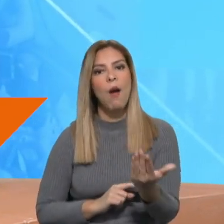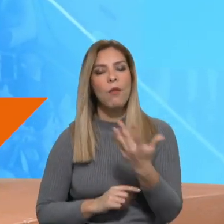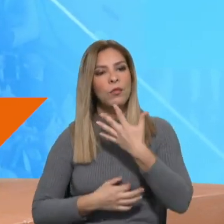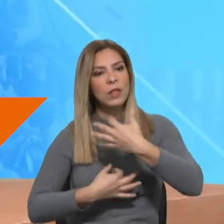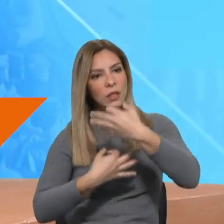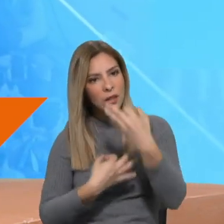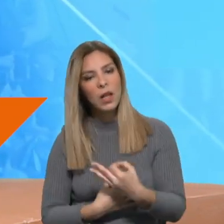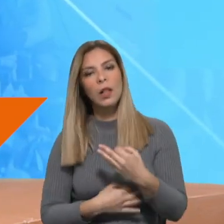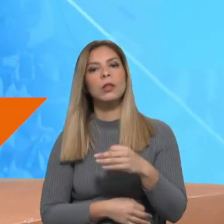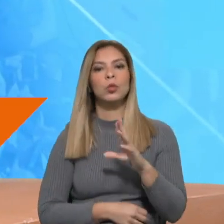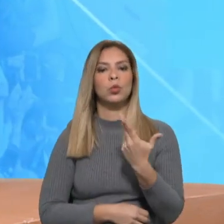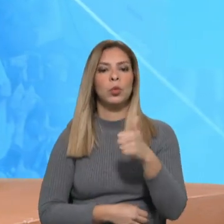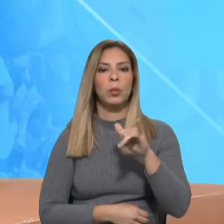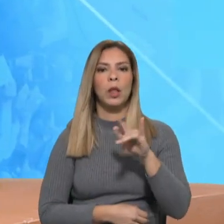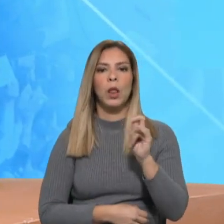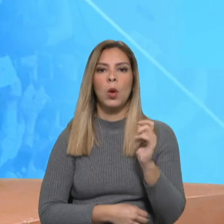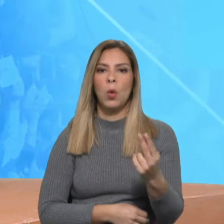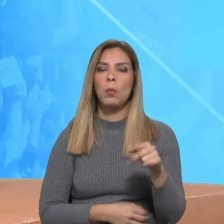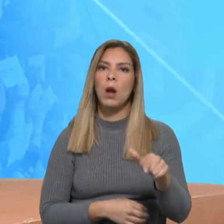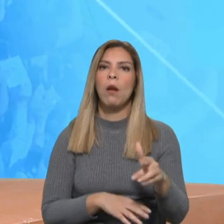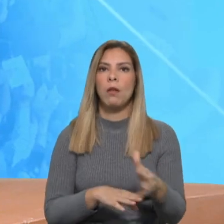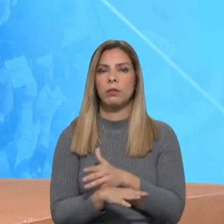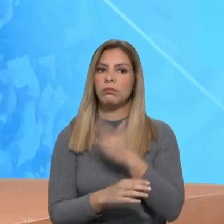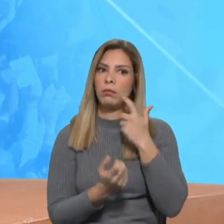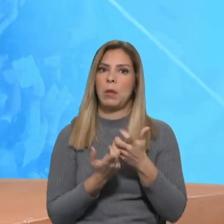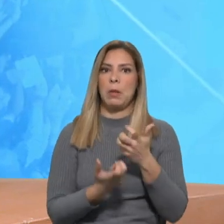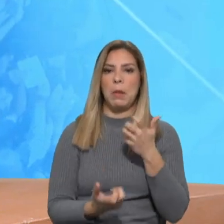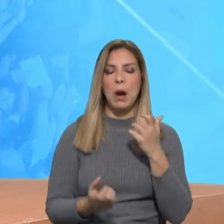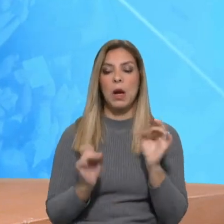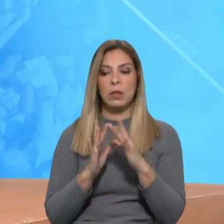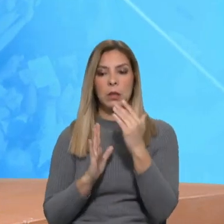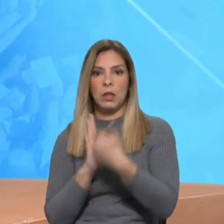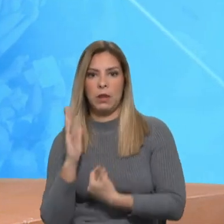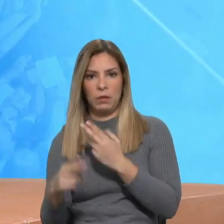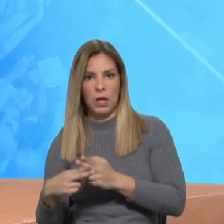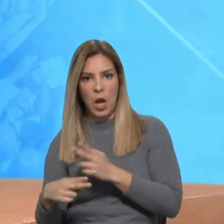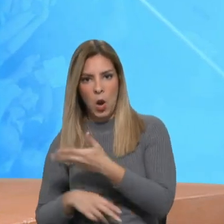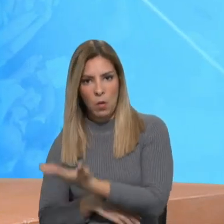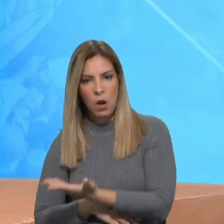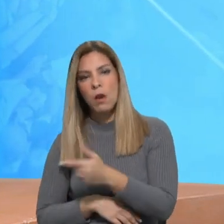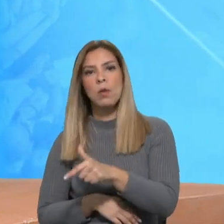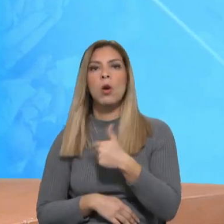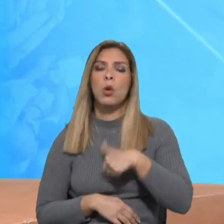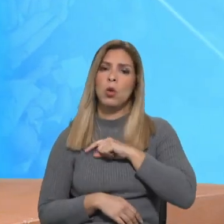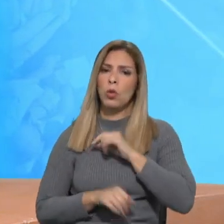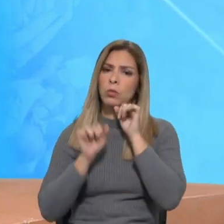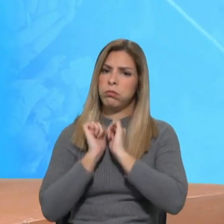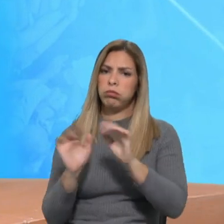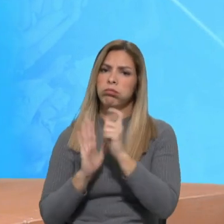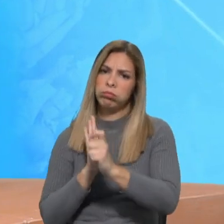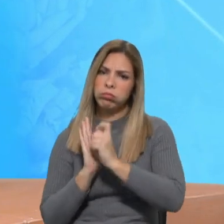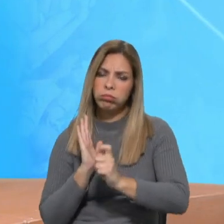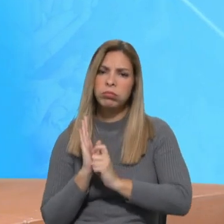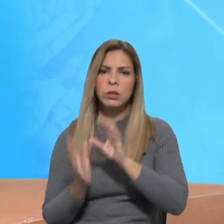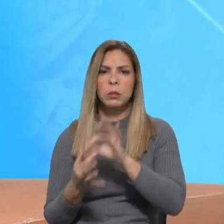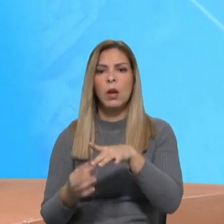jubileu, este discurso que é muito significativo, que está disponível no site do Vaticano, do qual também nós fizemos notícia, obviamente, é o